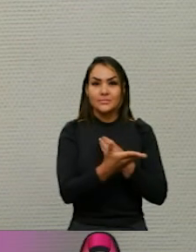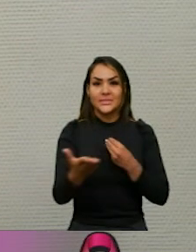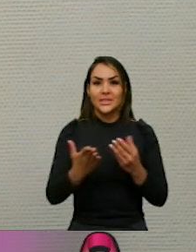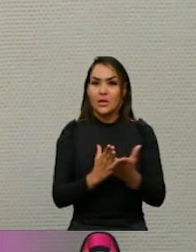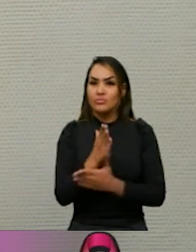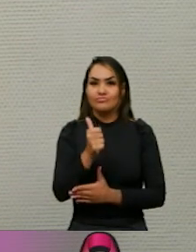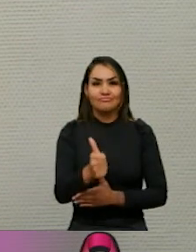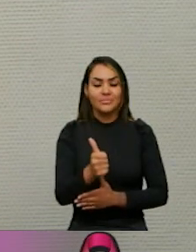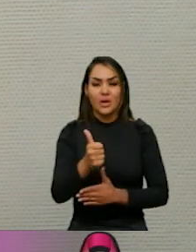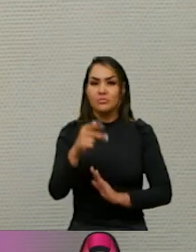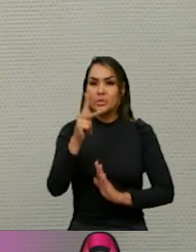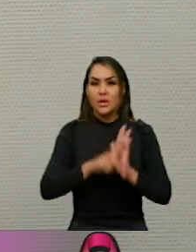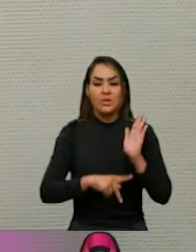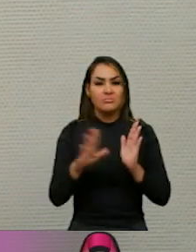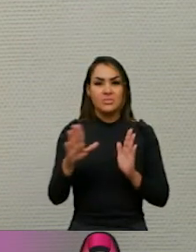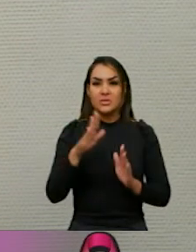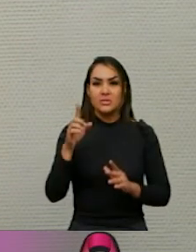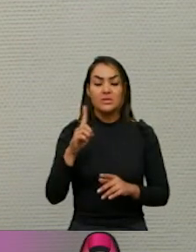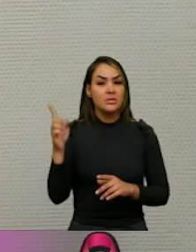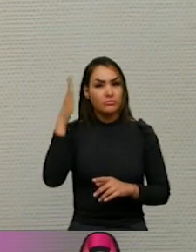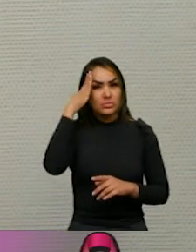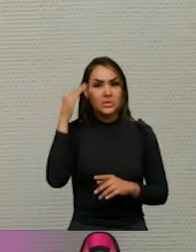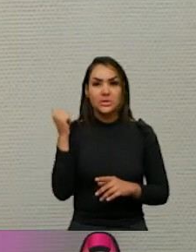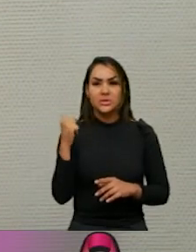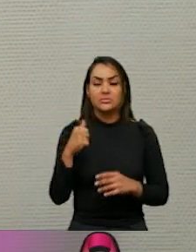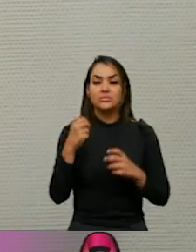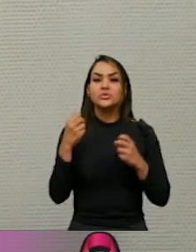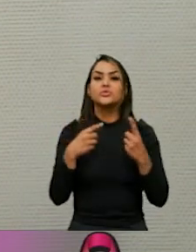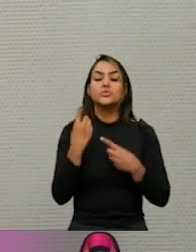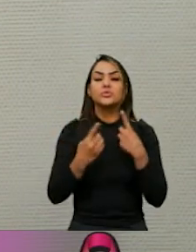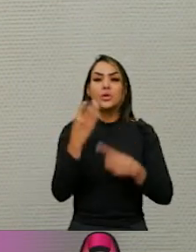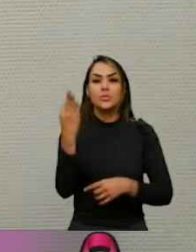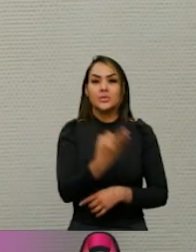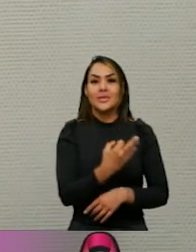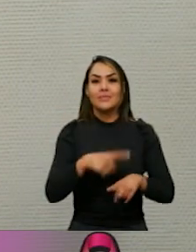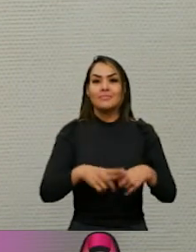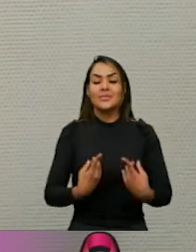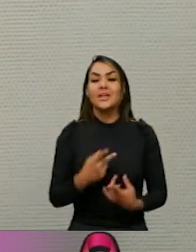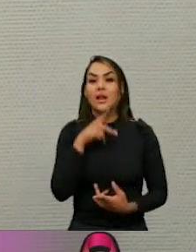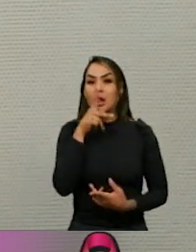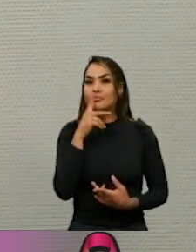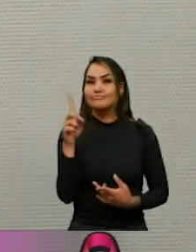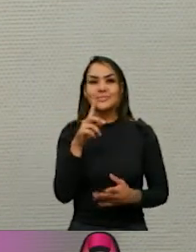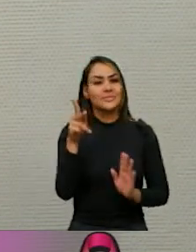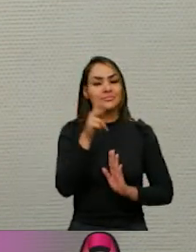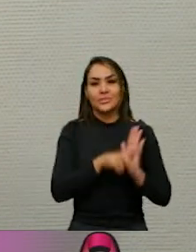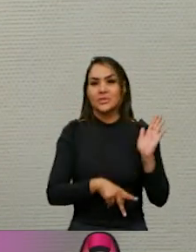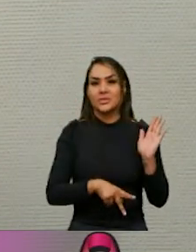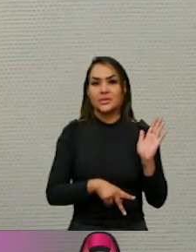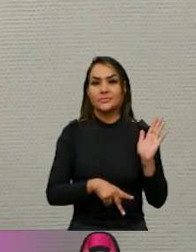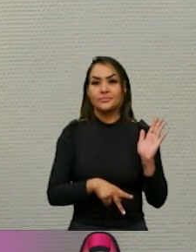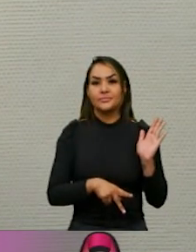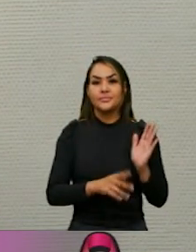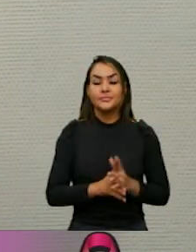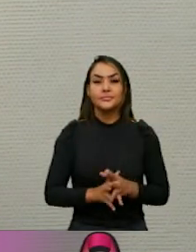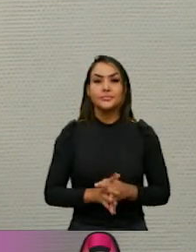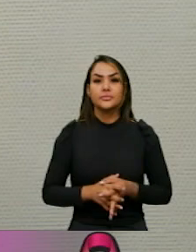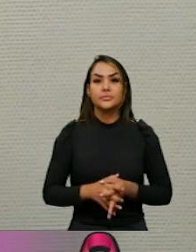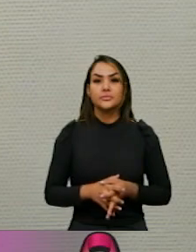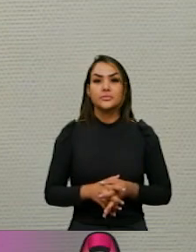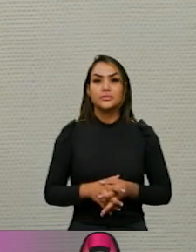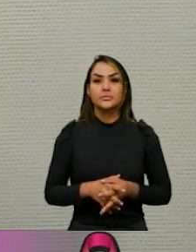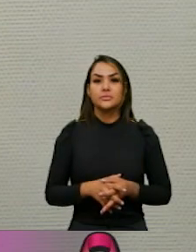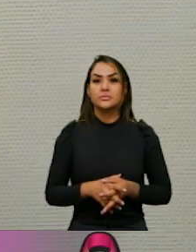taxa. Tudo bem que o vereador Jaime falou, mas o que ele falou não está escrito no projeto. Agora, o que, que custa? Pensem